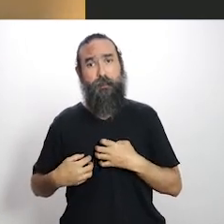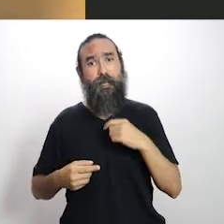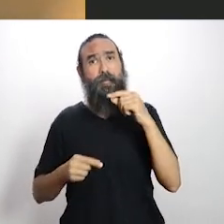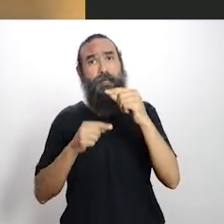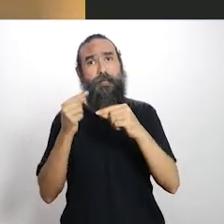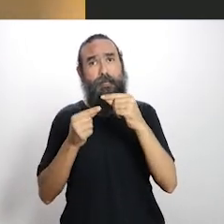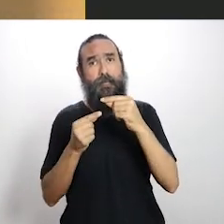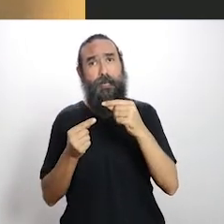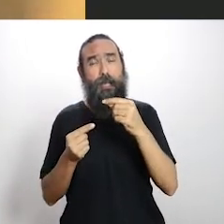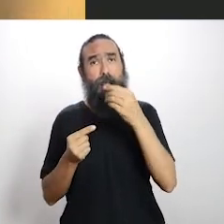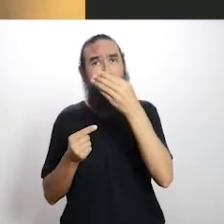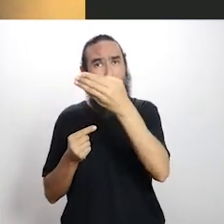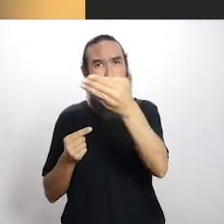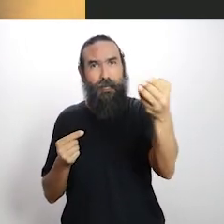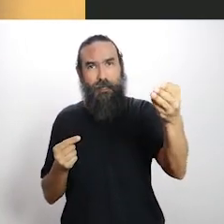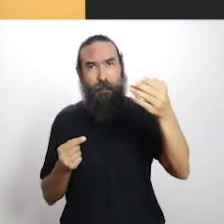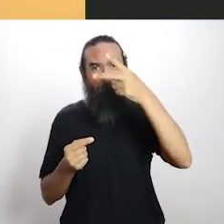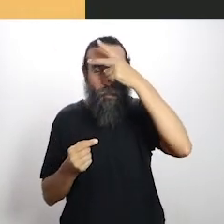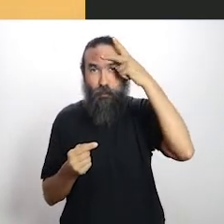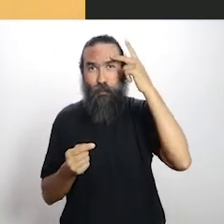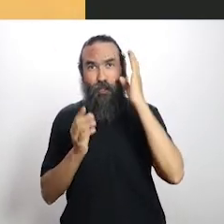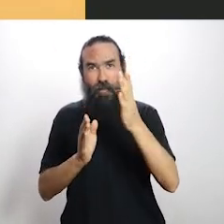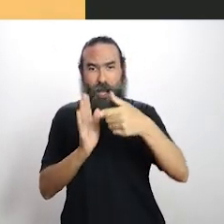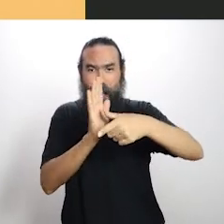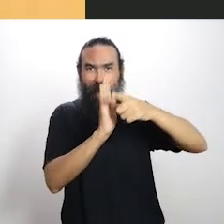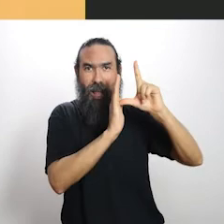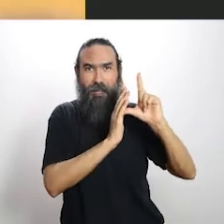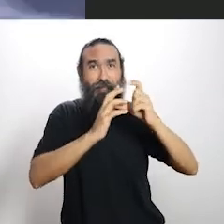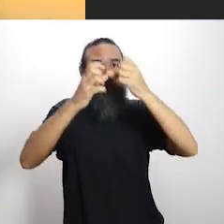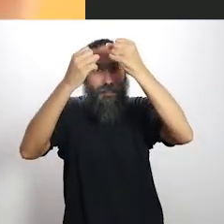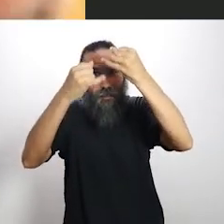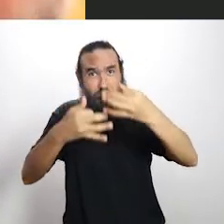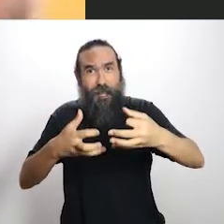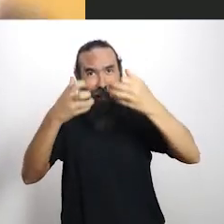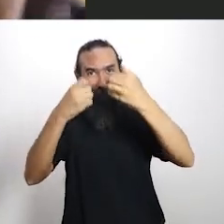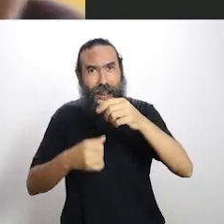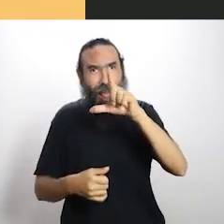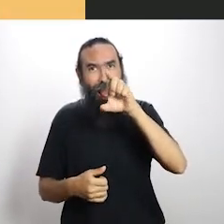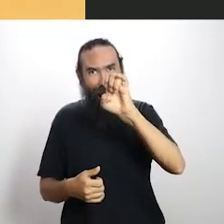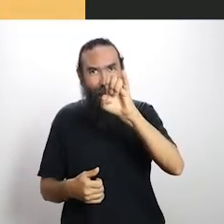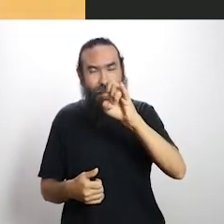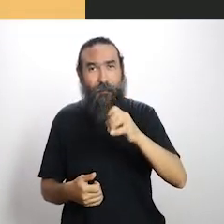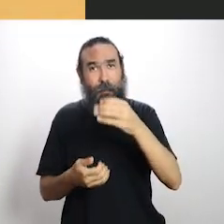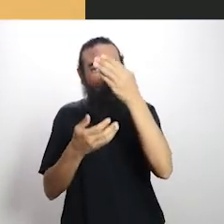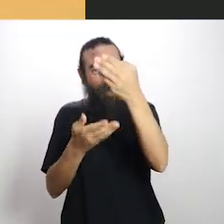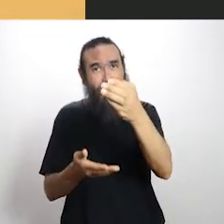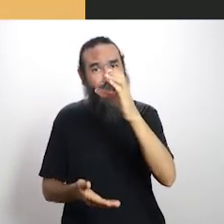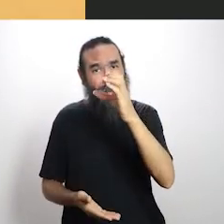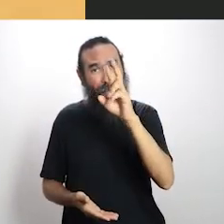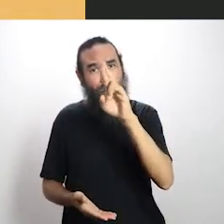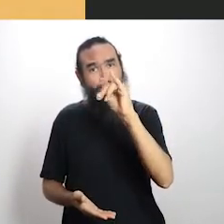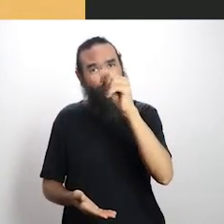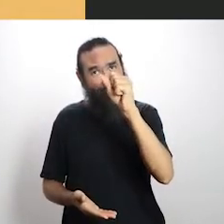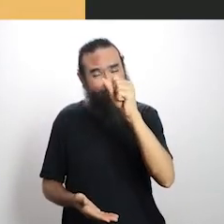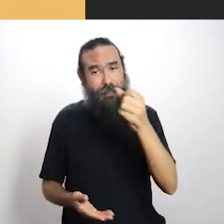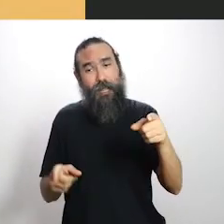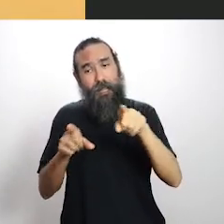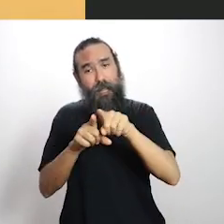então vou fazer uma intervenção mais geral porque ao nível de informação só vou sublinhar duas outras coisas